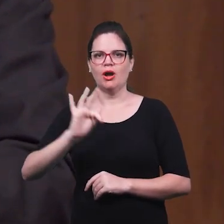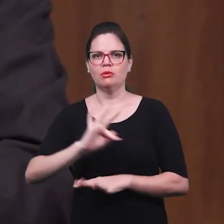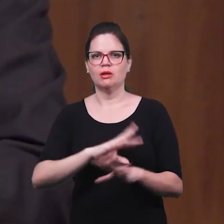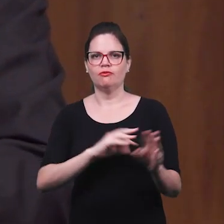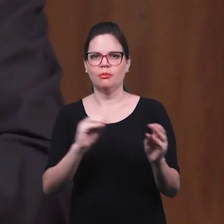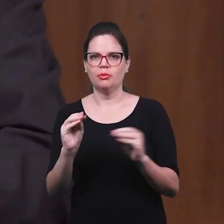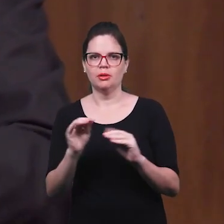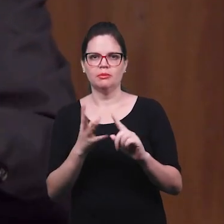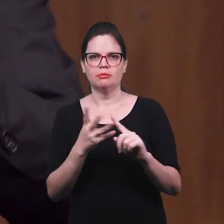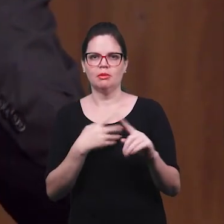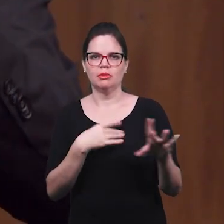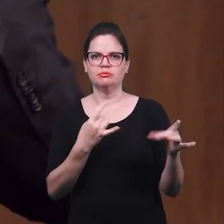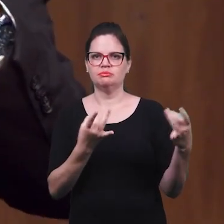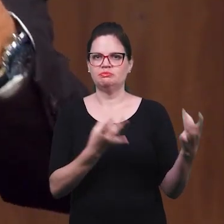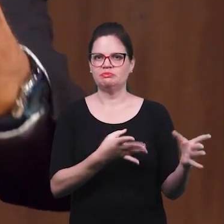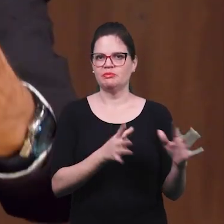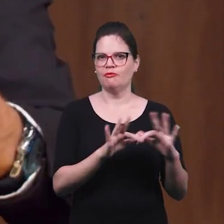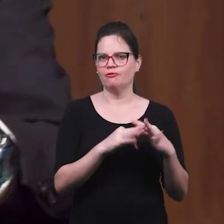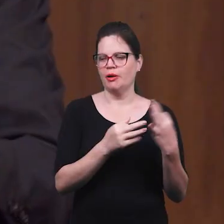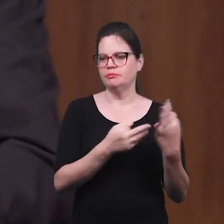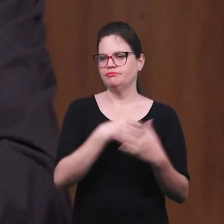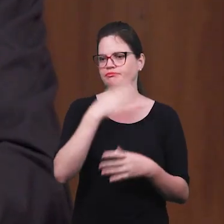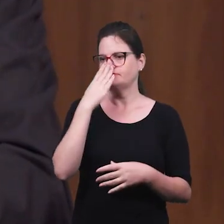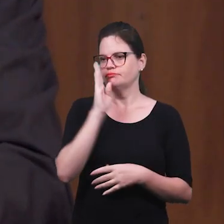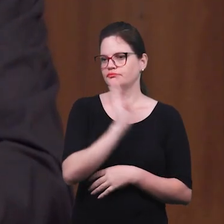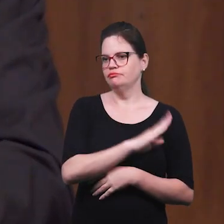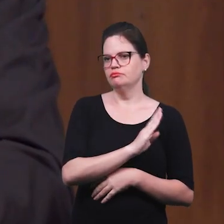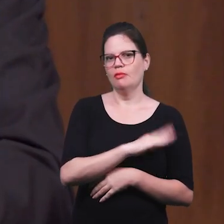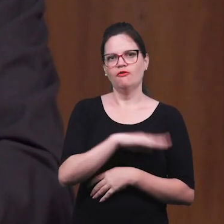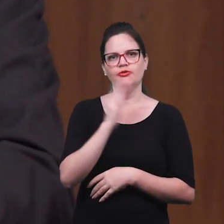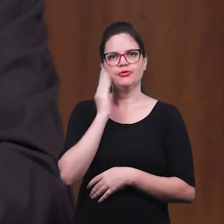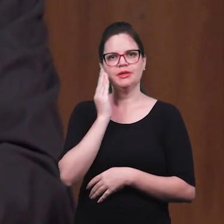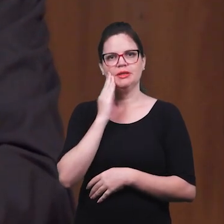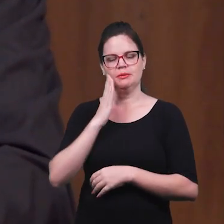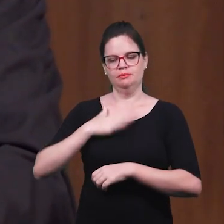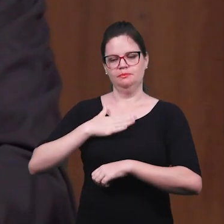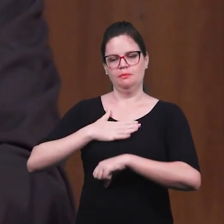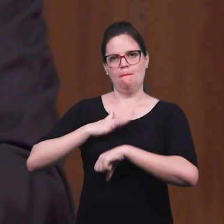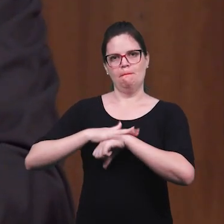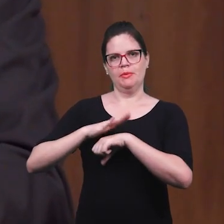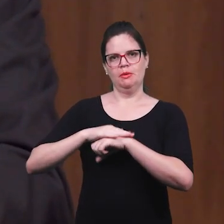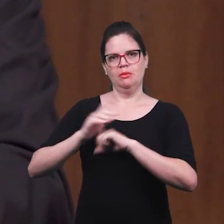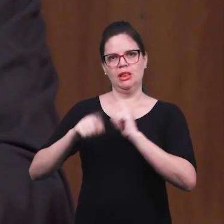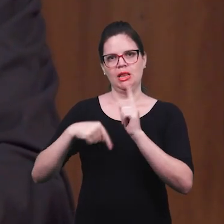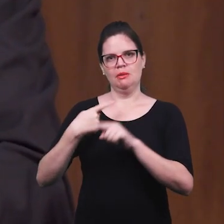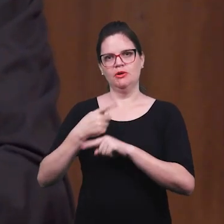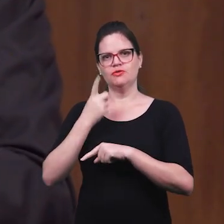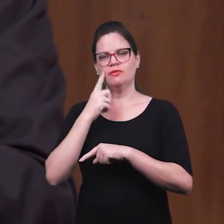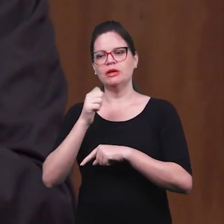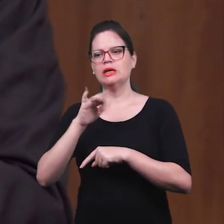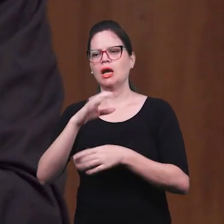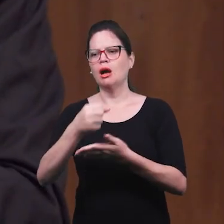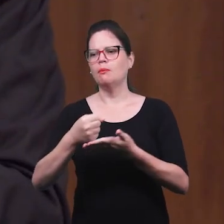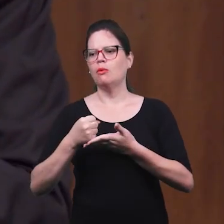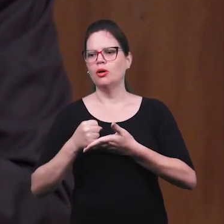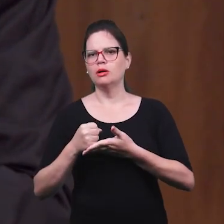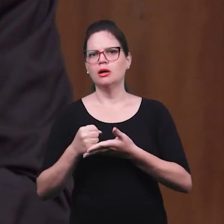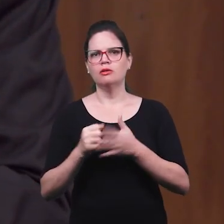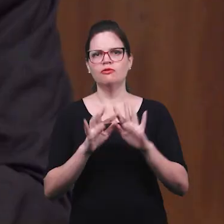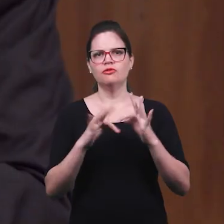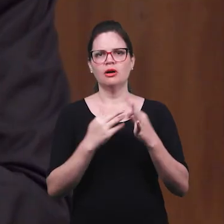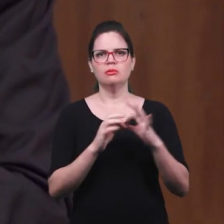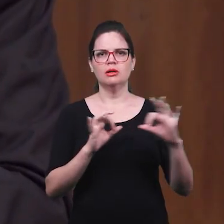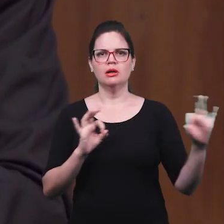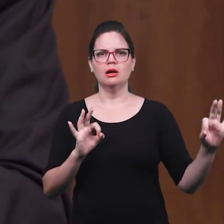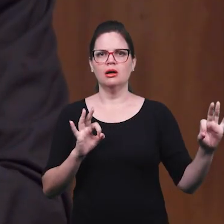de lado e vai para as suas conquistas e no final já não tem mais família. Nenhuma vitória